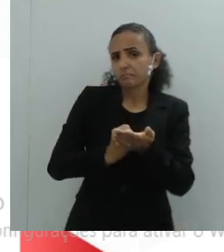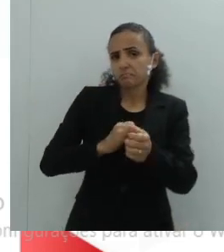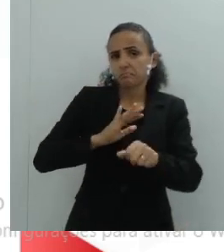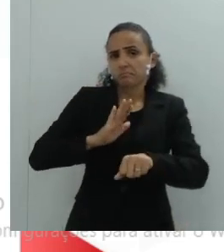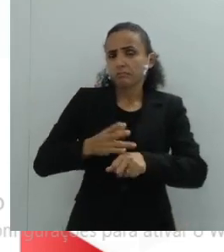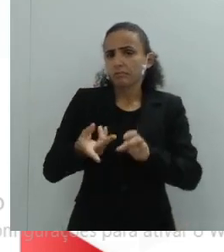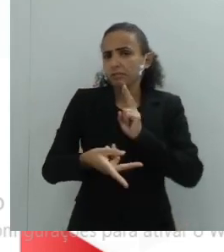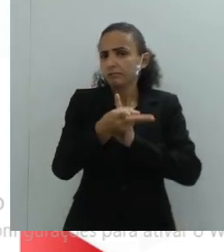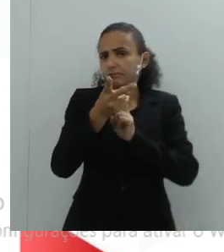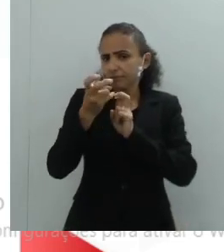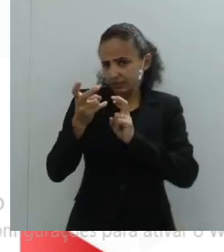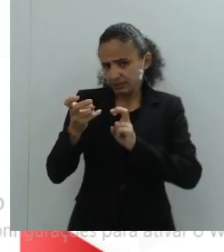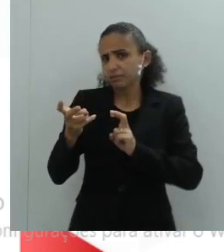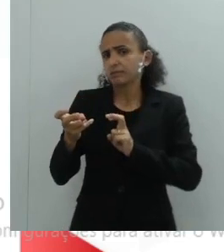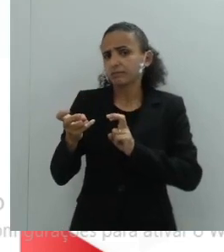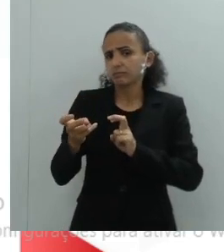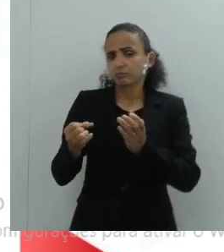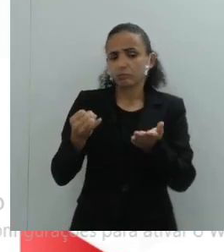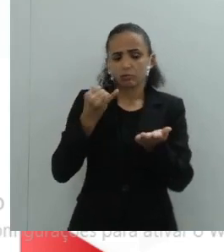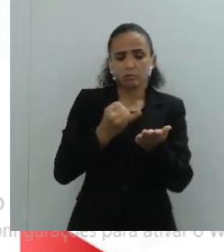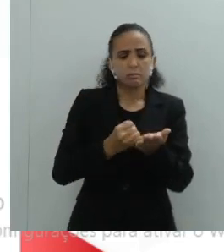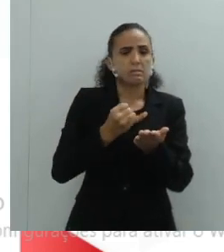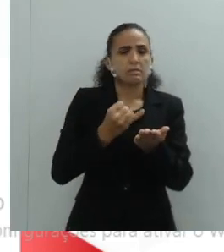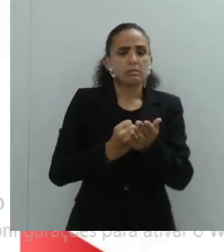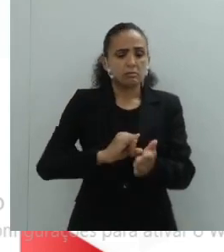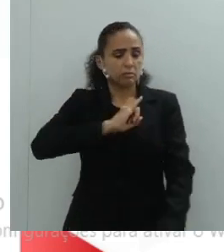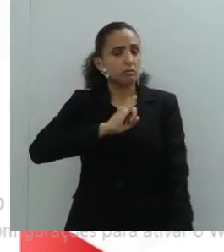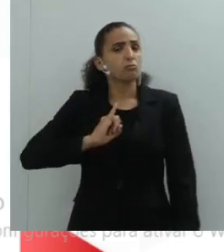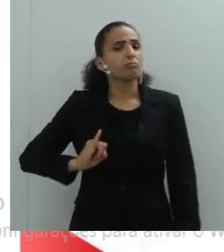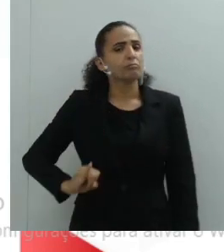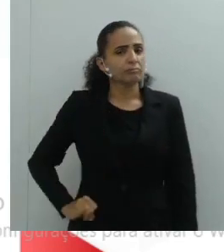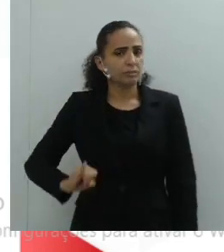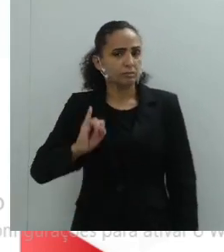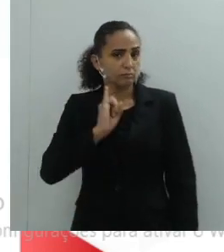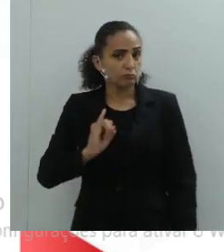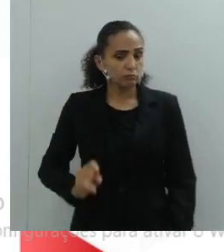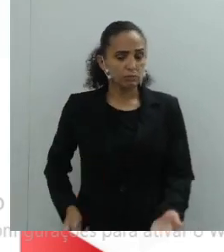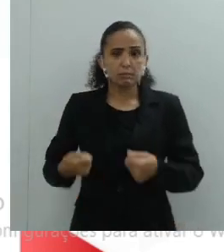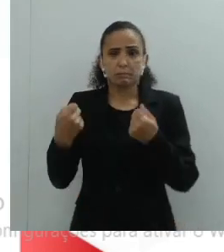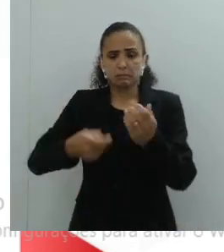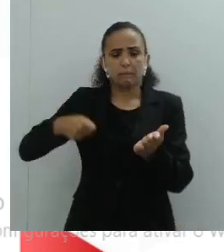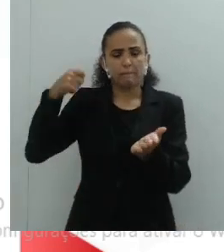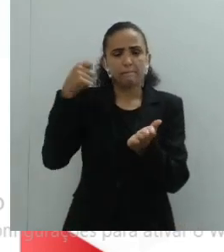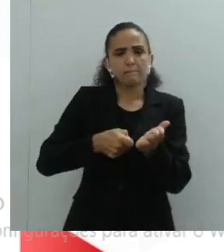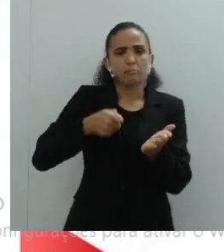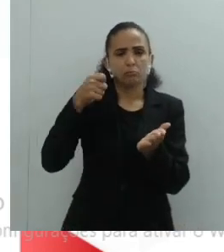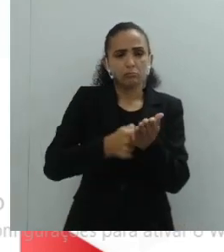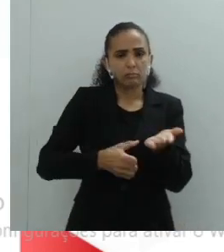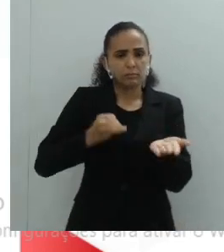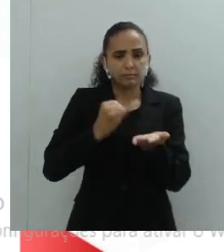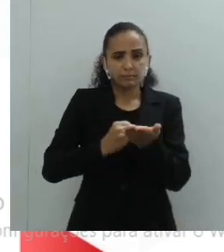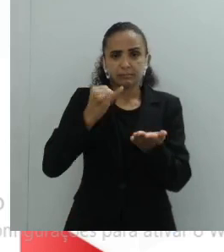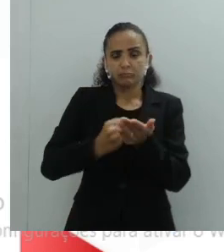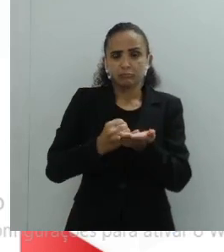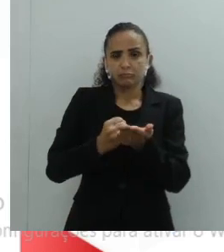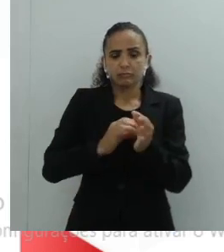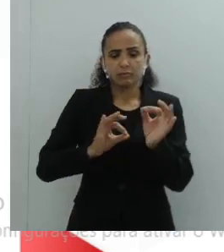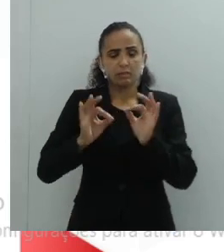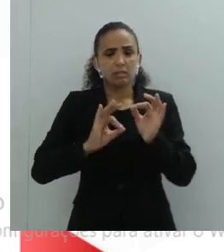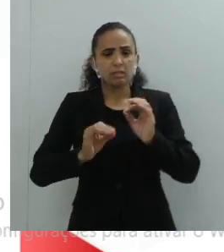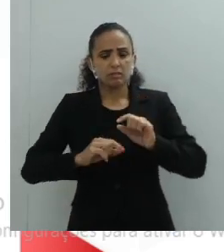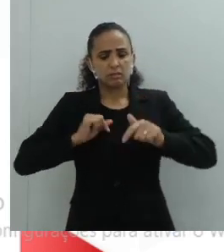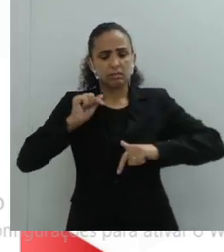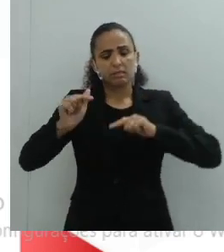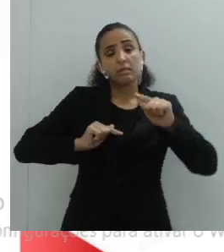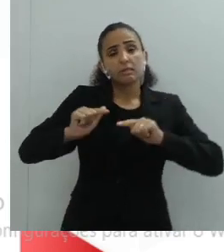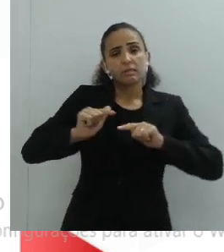gente vendo aí como essa questão do império, que já existia, tá certo? Contribuições de trabalho